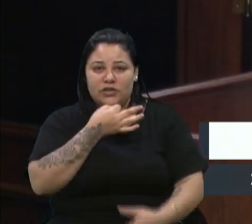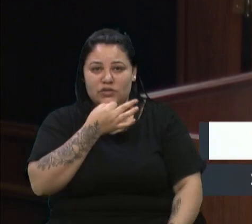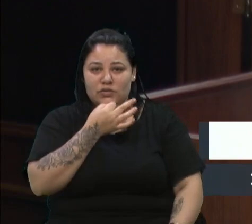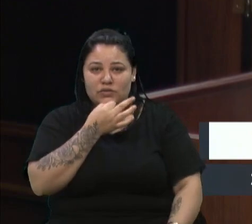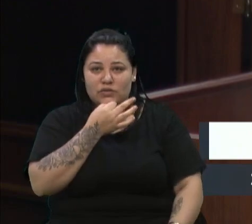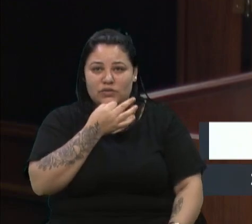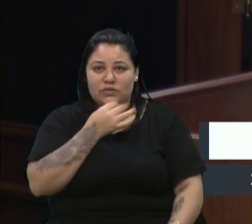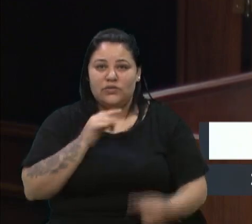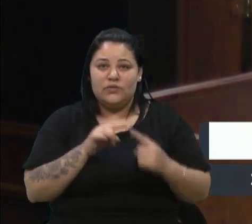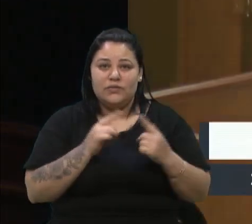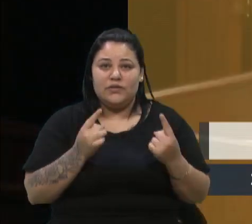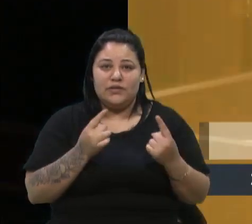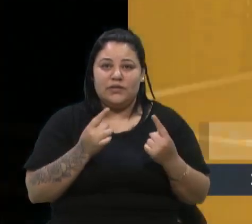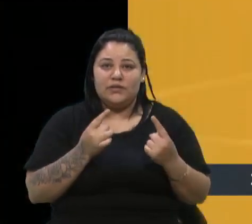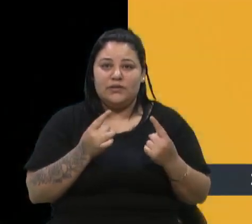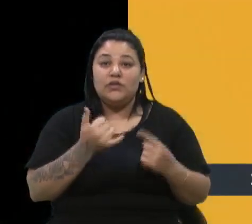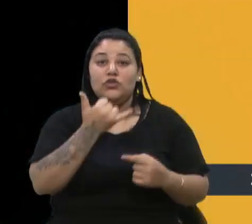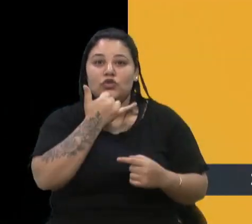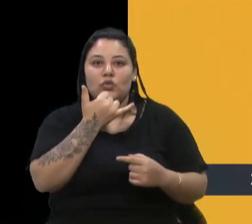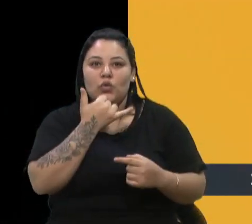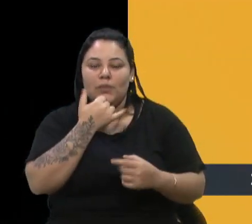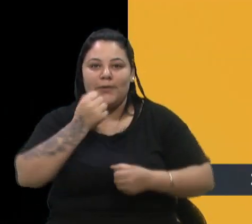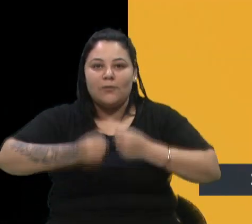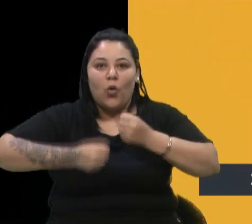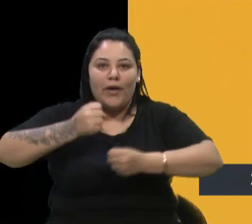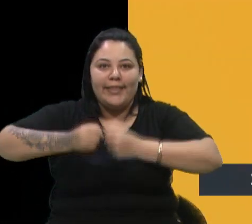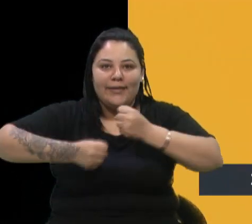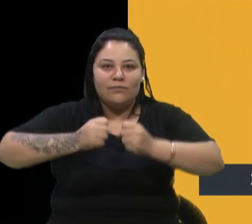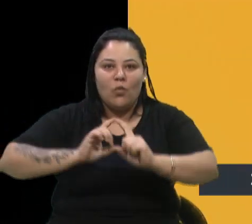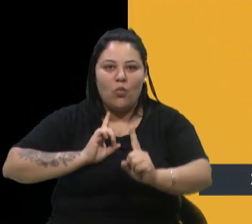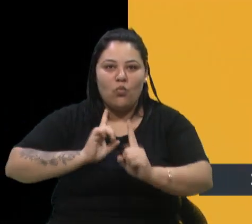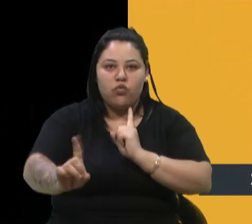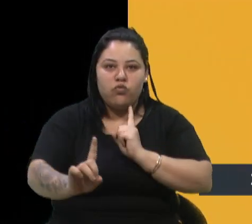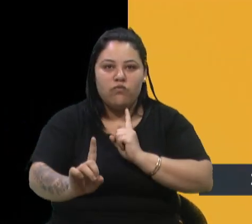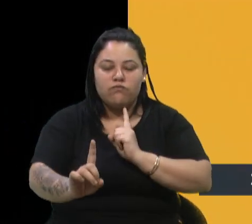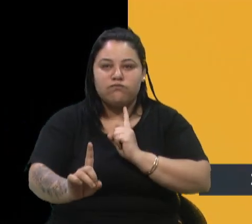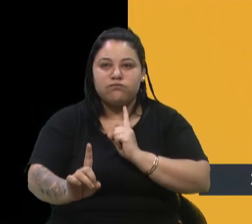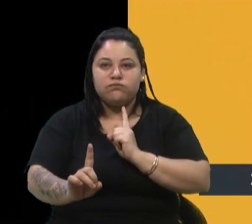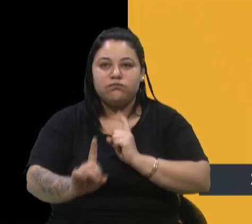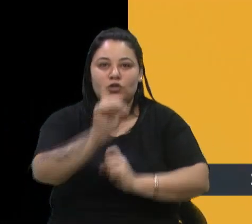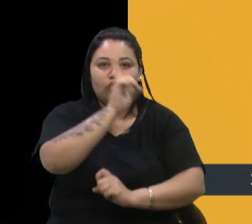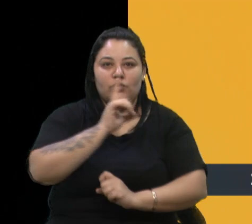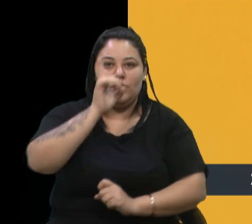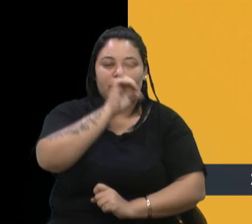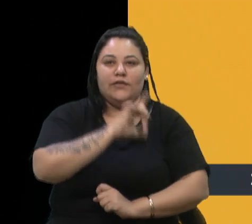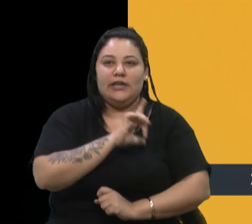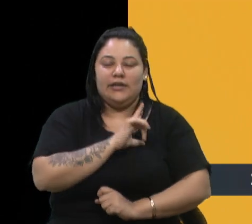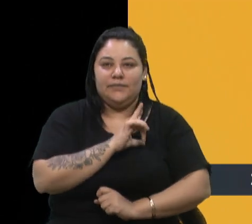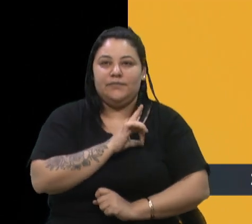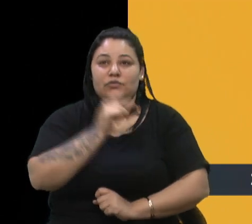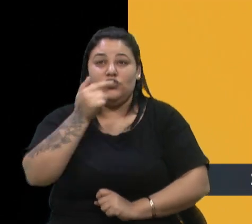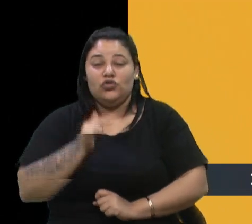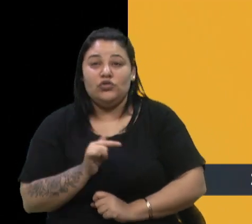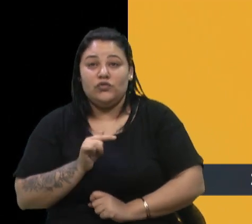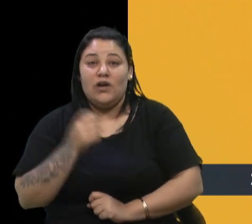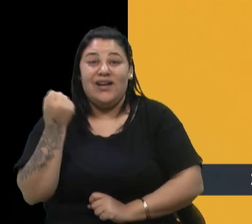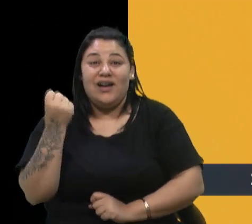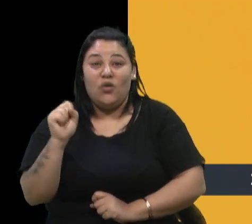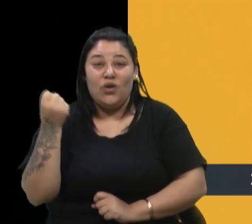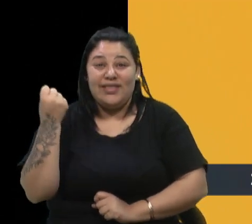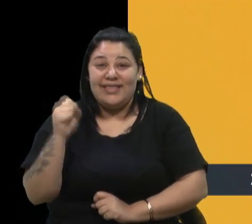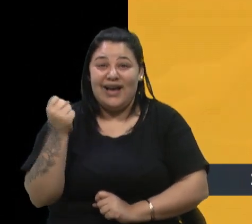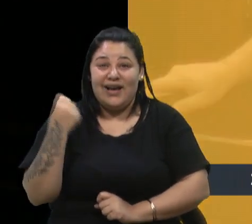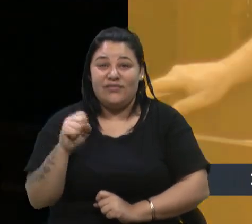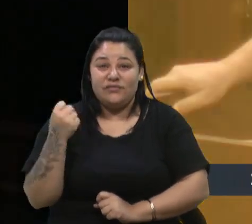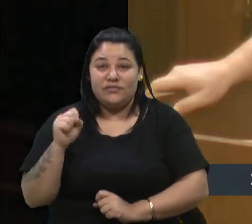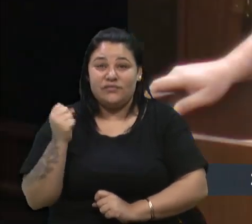meia maratona, porque no domingo agora nós teremos mais uma vez a 8ª edição da meia maratona